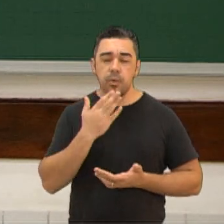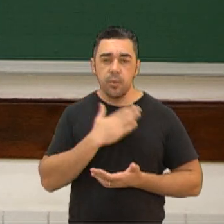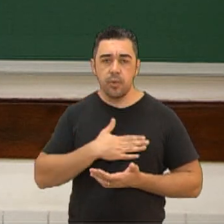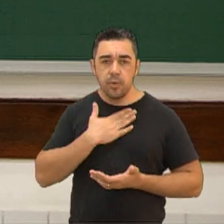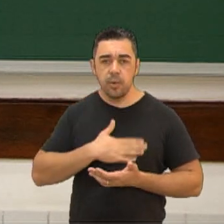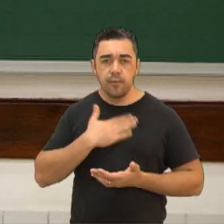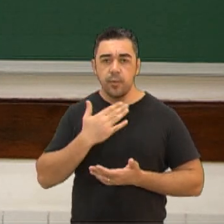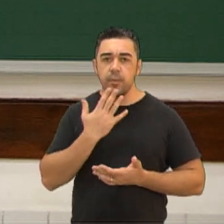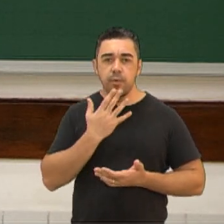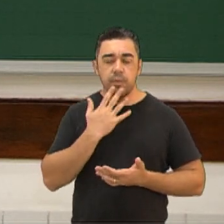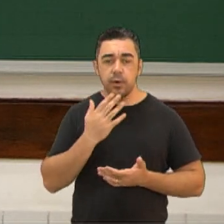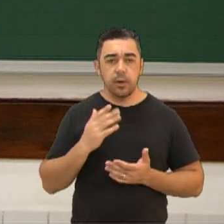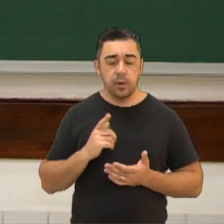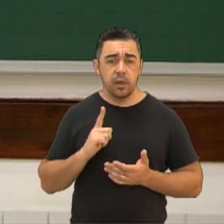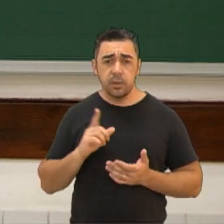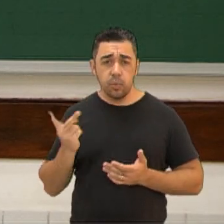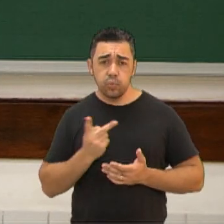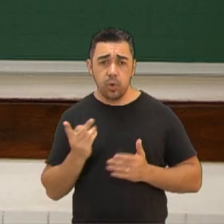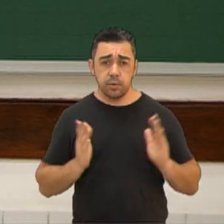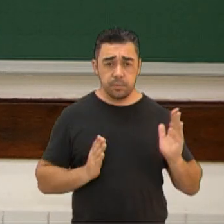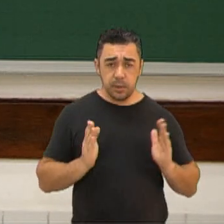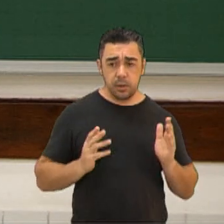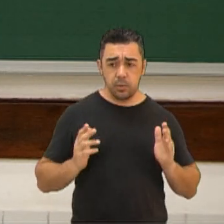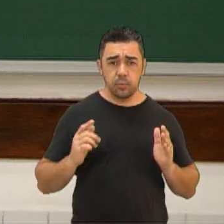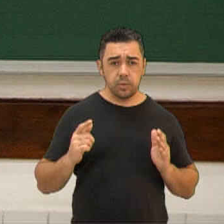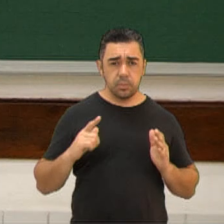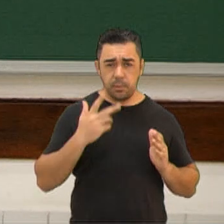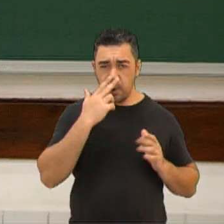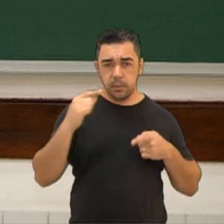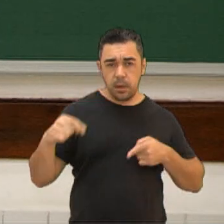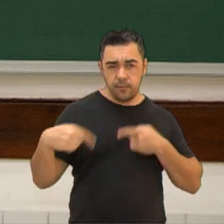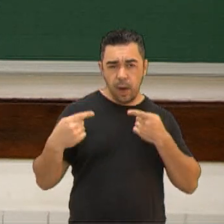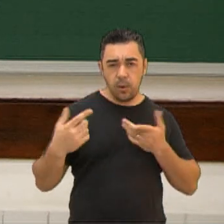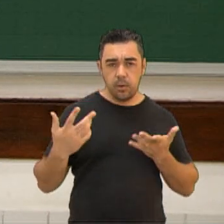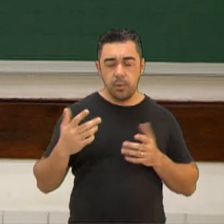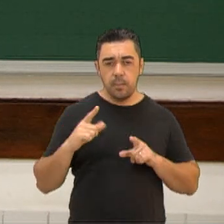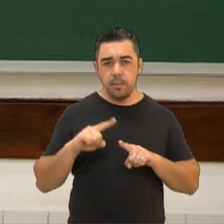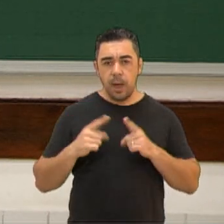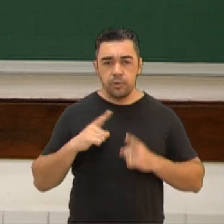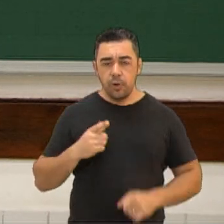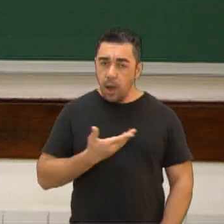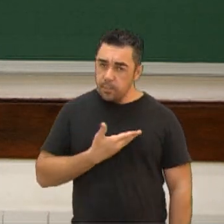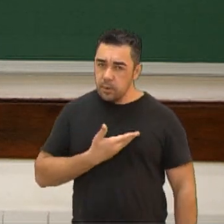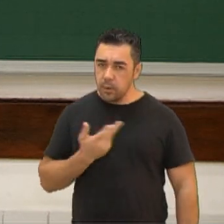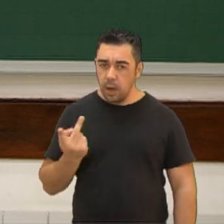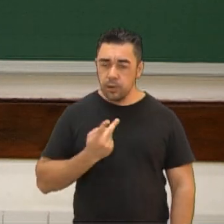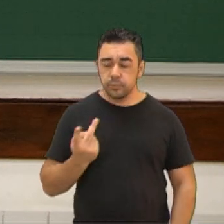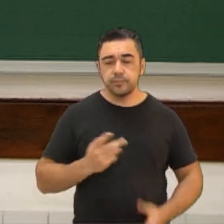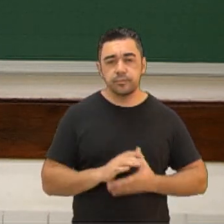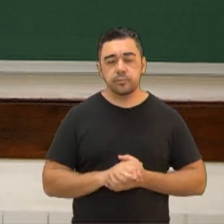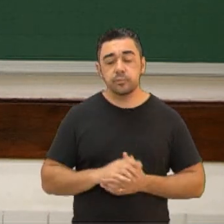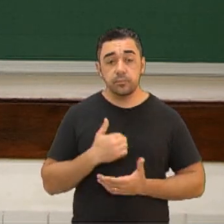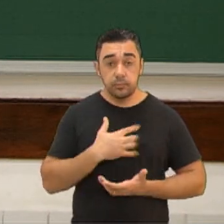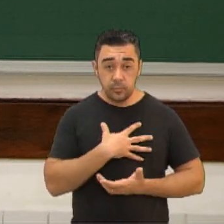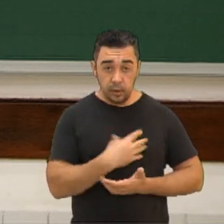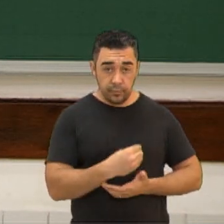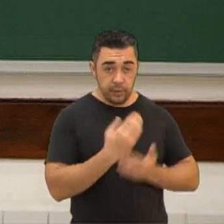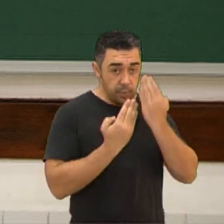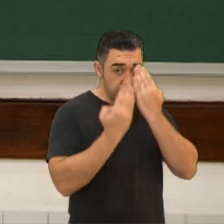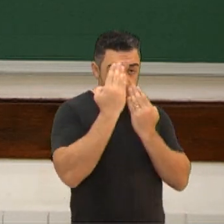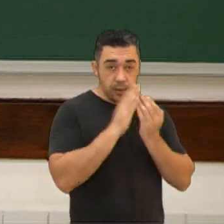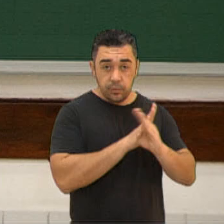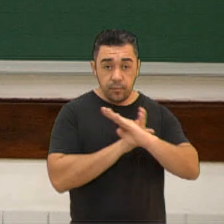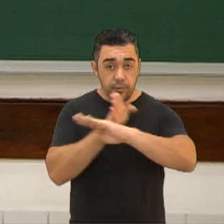Eles viveram na mesma época, eram meio que rivais, mas tinham uma amizade também. Então, o filho do Picasso, quando viu o